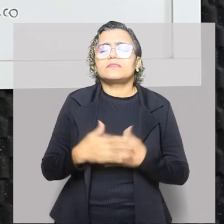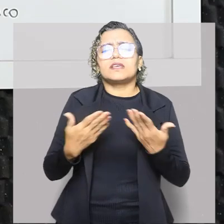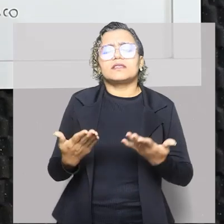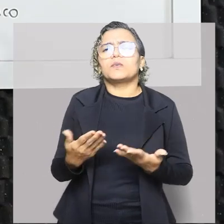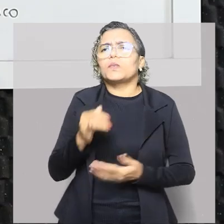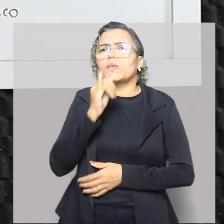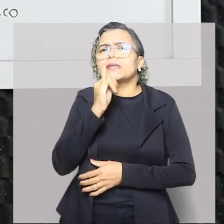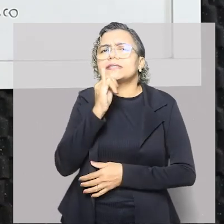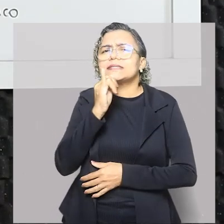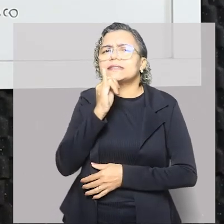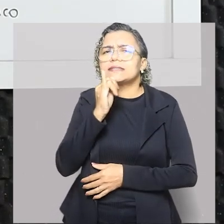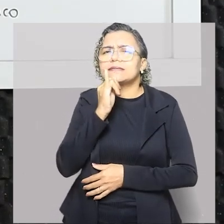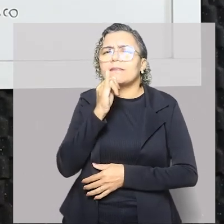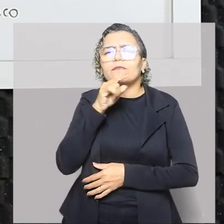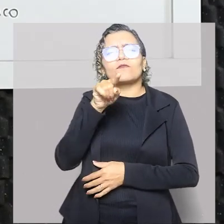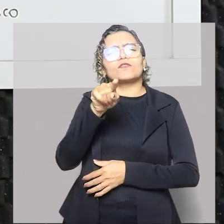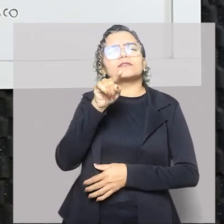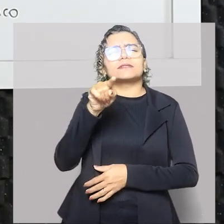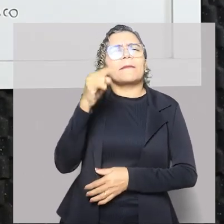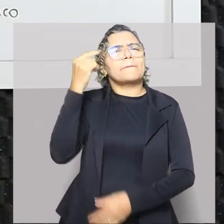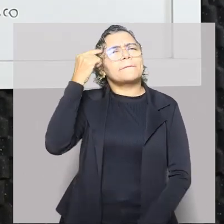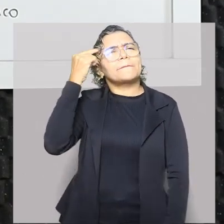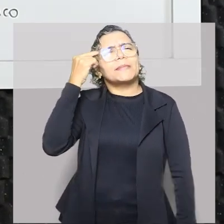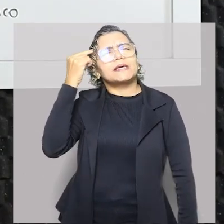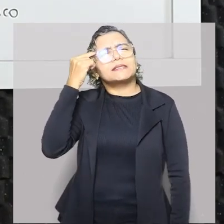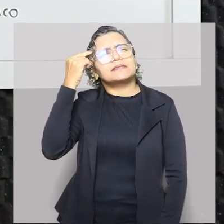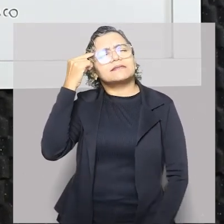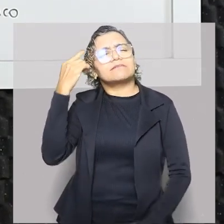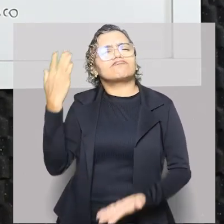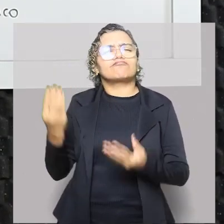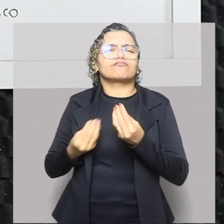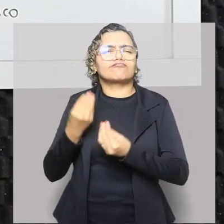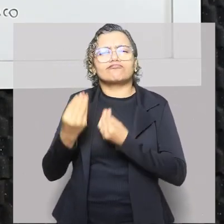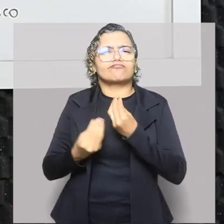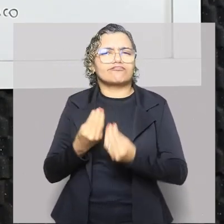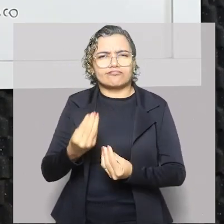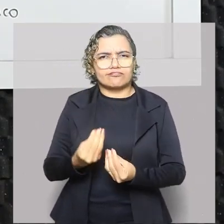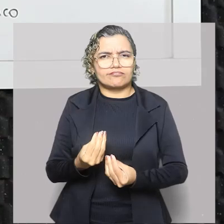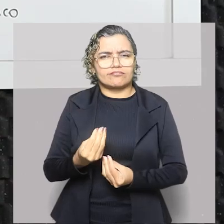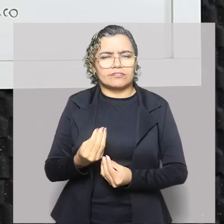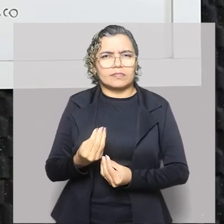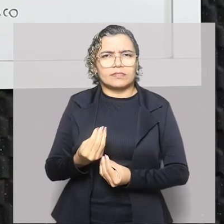é o exemplo que vem aí na tua cabeça quando eu falo isso? Pensa aí. Quem